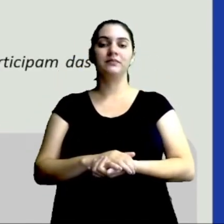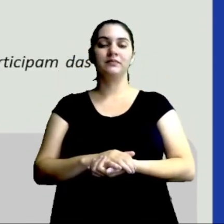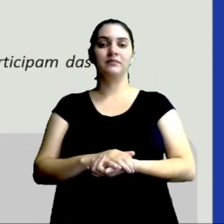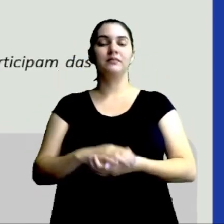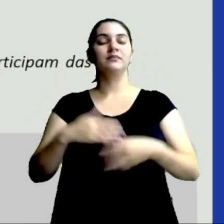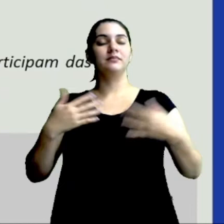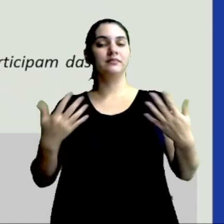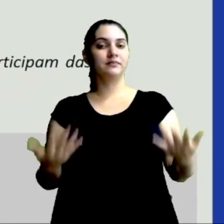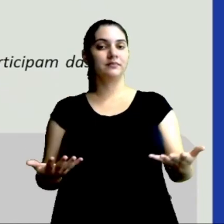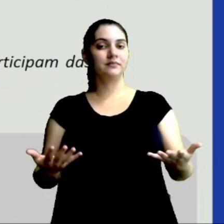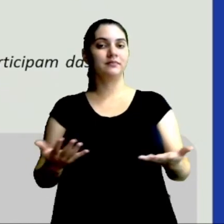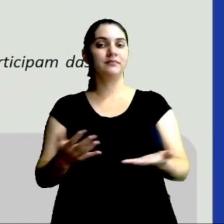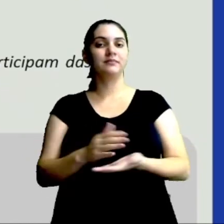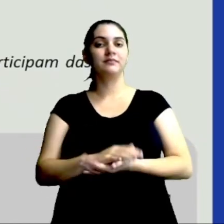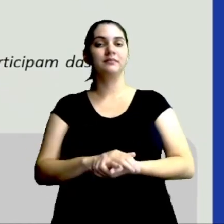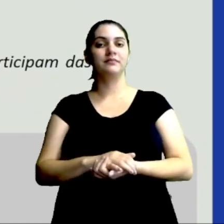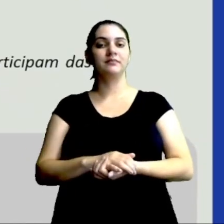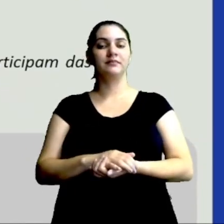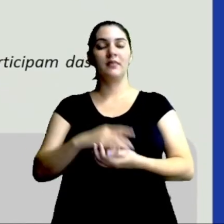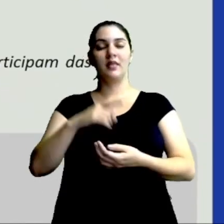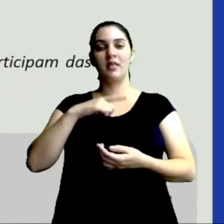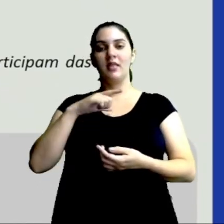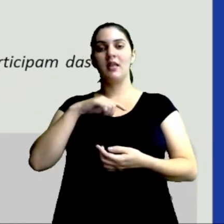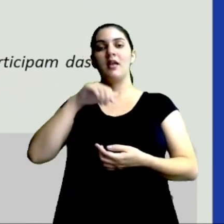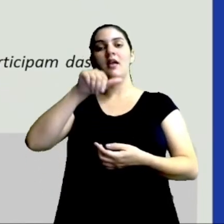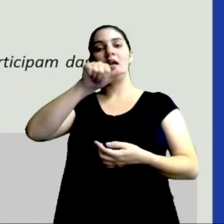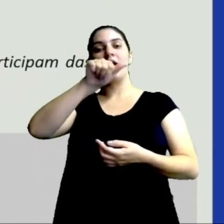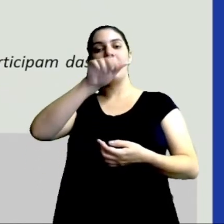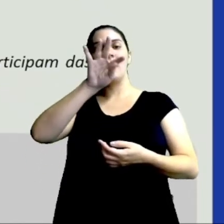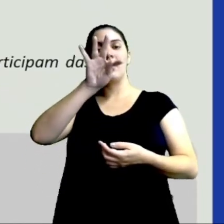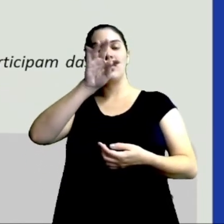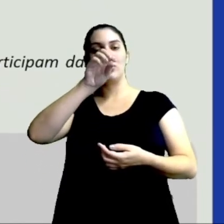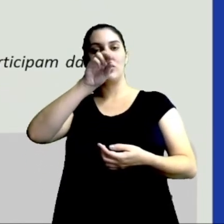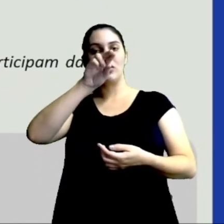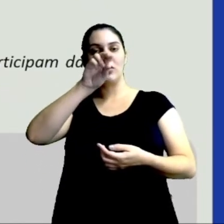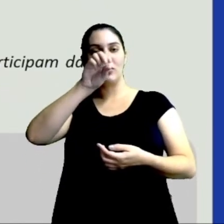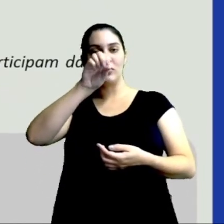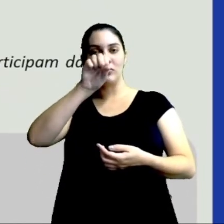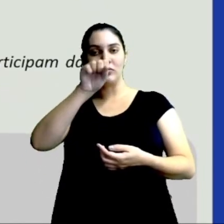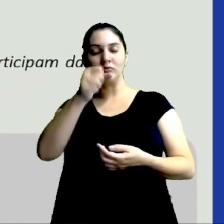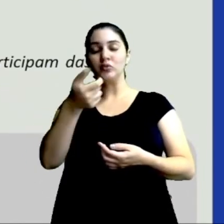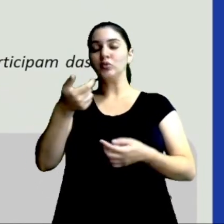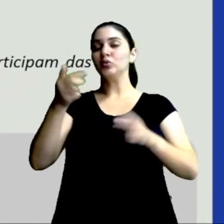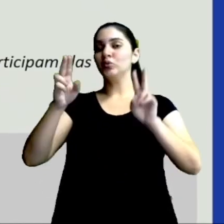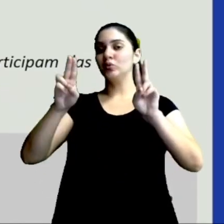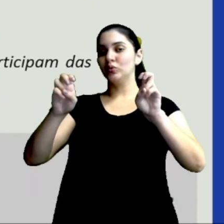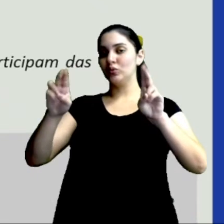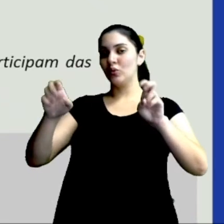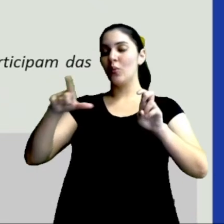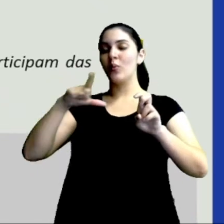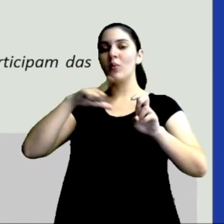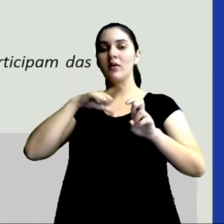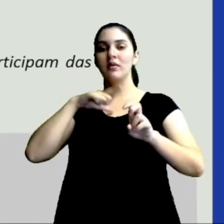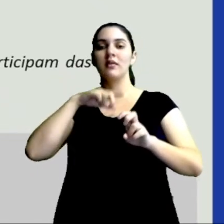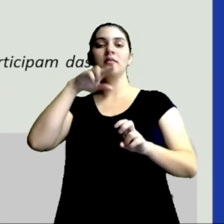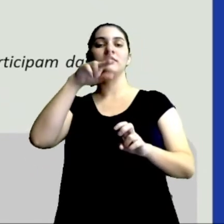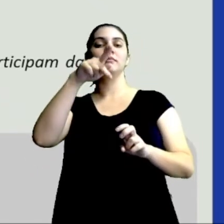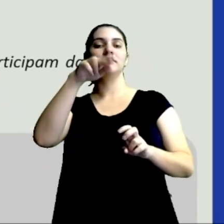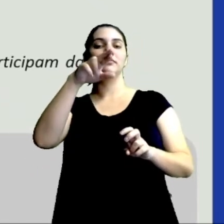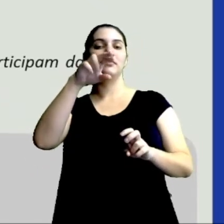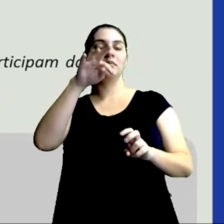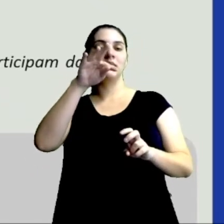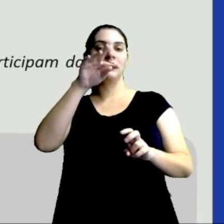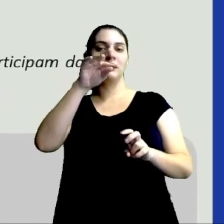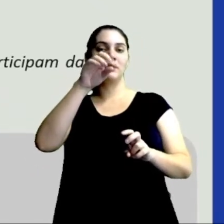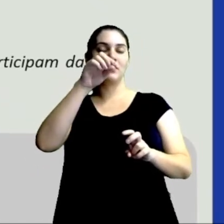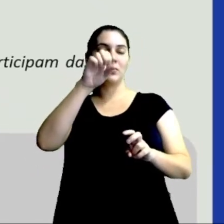Então, os átonos, né, repetindo, são pronomes que nunca são precedidos por preposição. E aí, vamos analisar